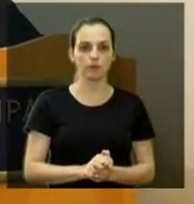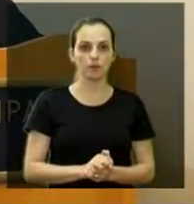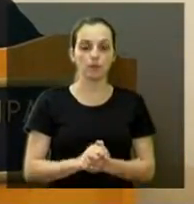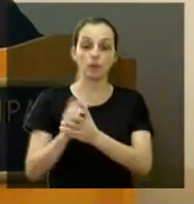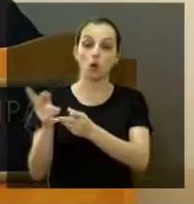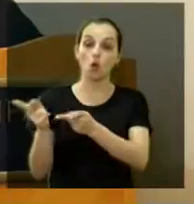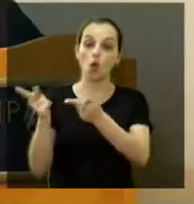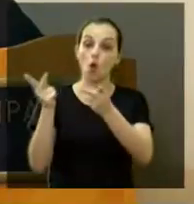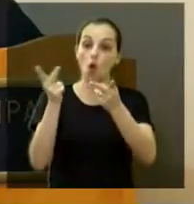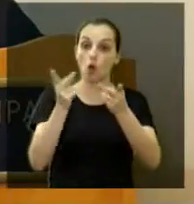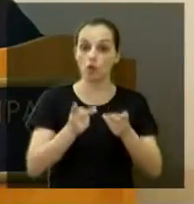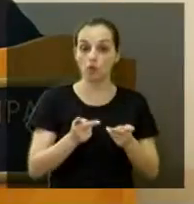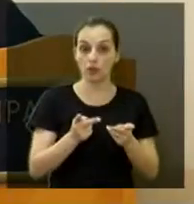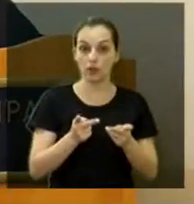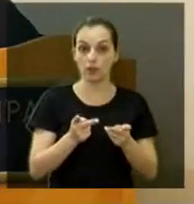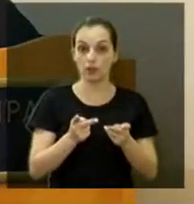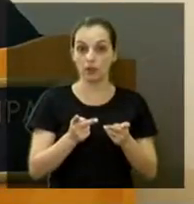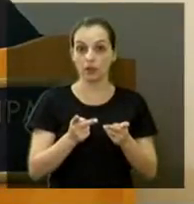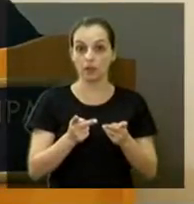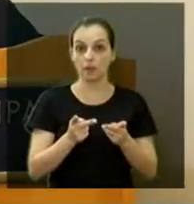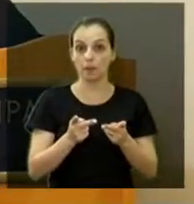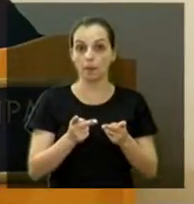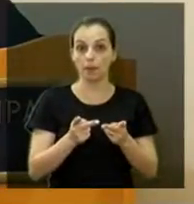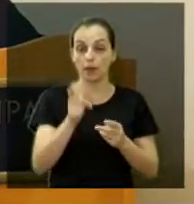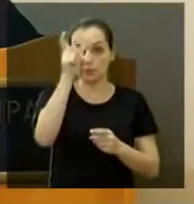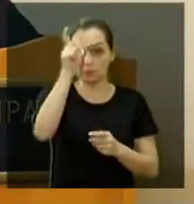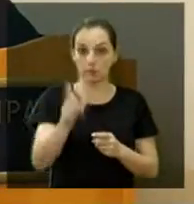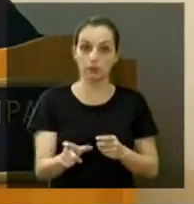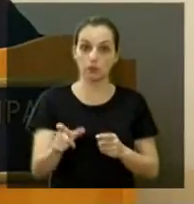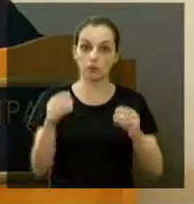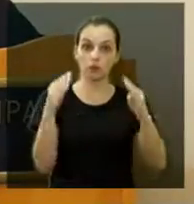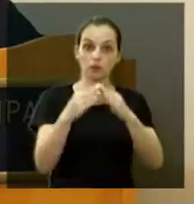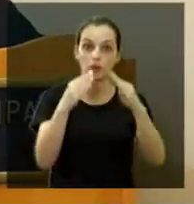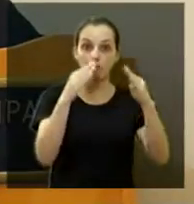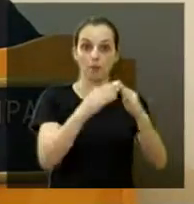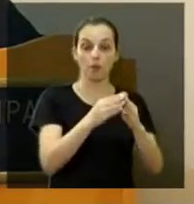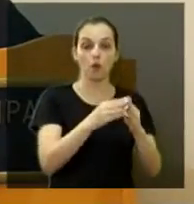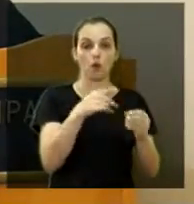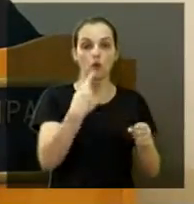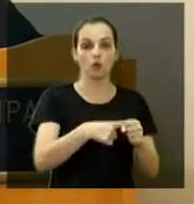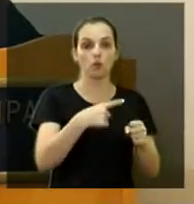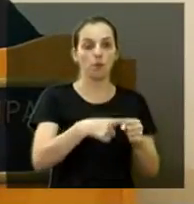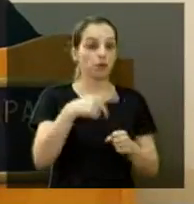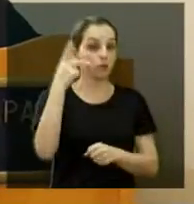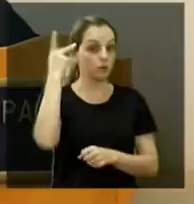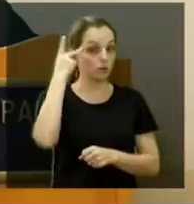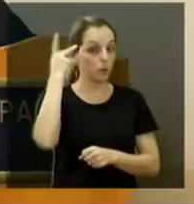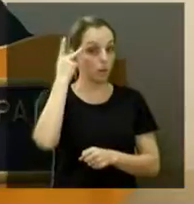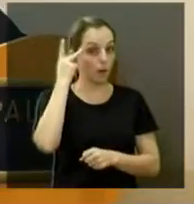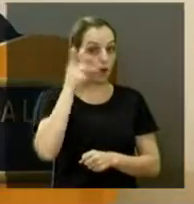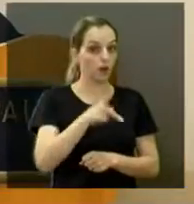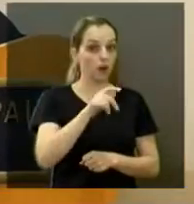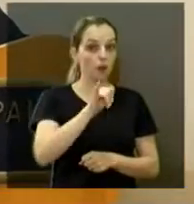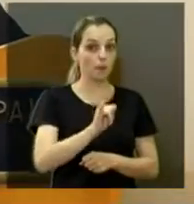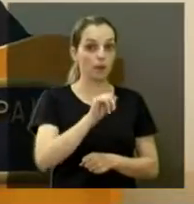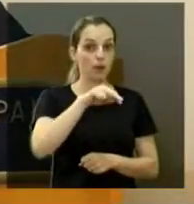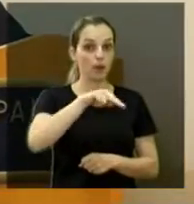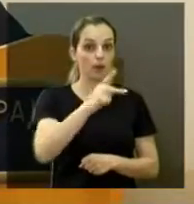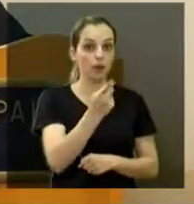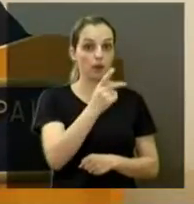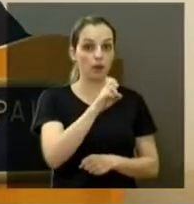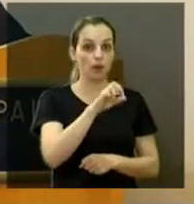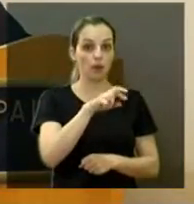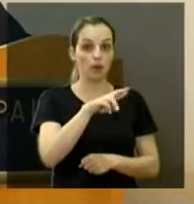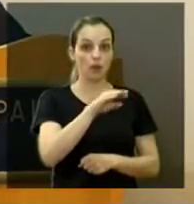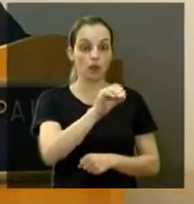convidar aquela população do Parque São Paulo, Altos Pinheiro, 1, 2, Parque Sabiá, ali